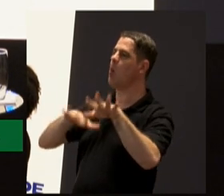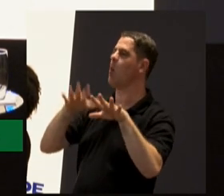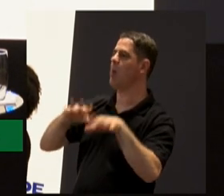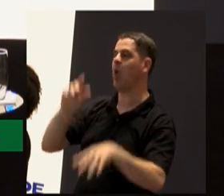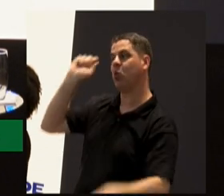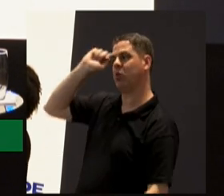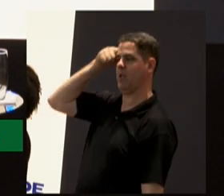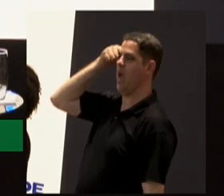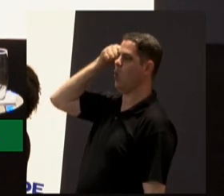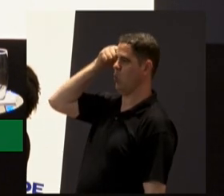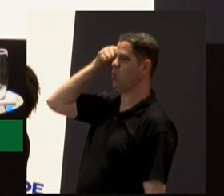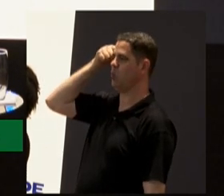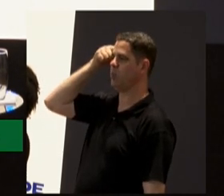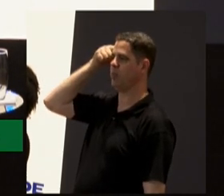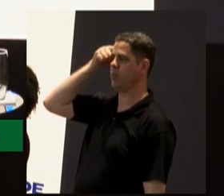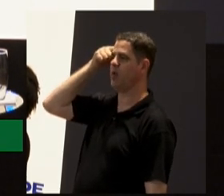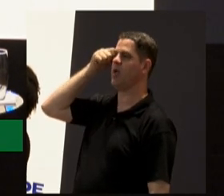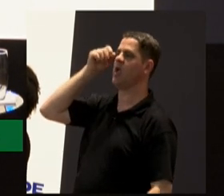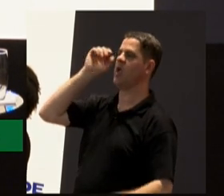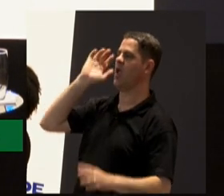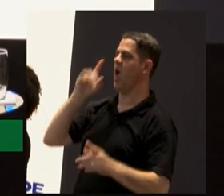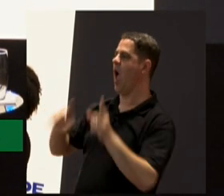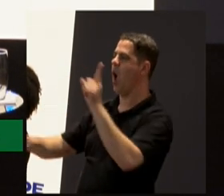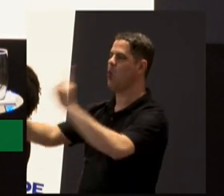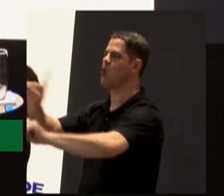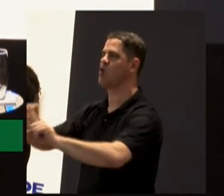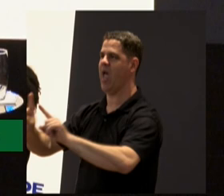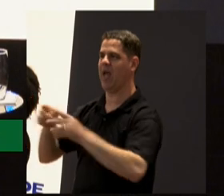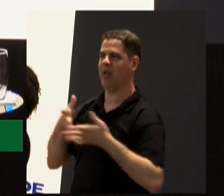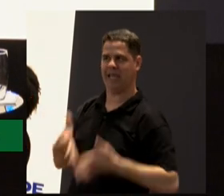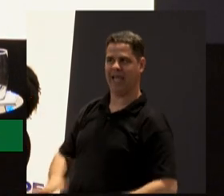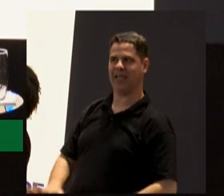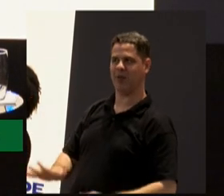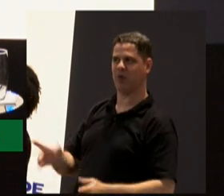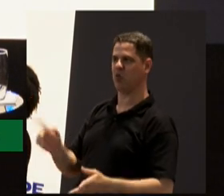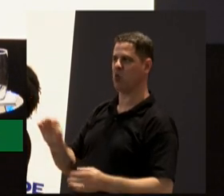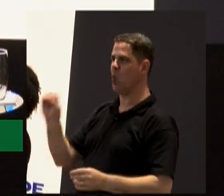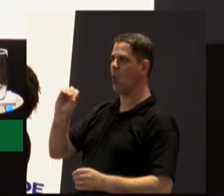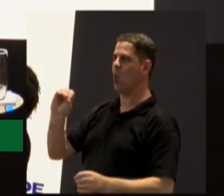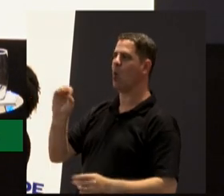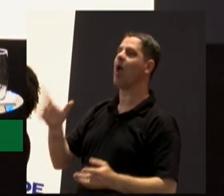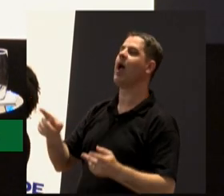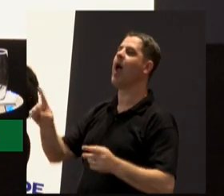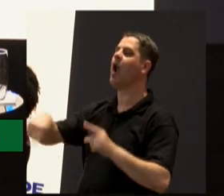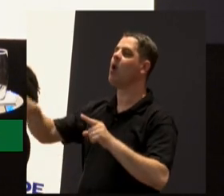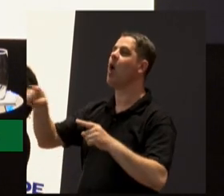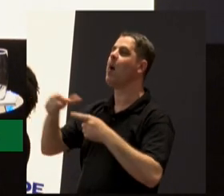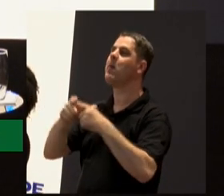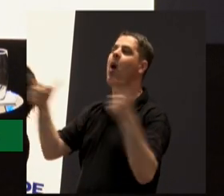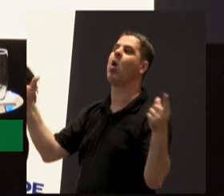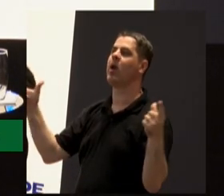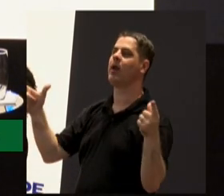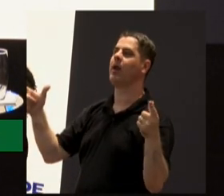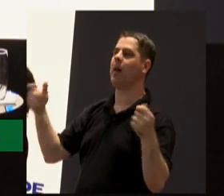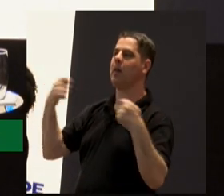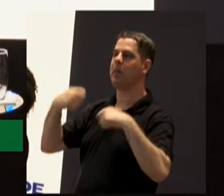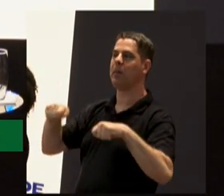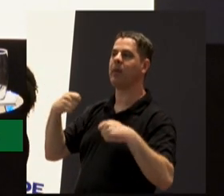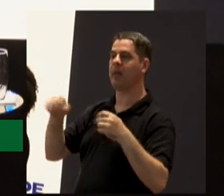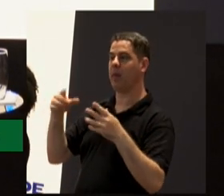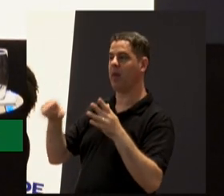46 anos. A maior parte daqui não tinha nascido esse tempo ainda. A maior parte aqui também deveria estar